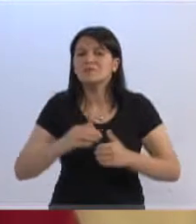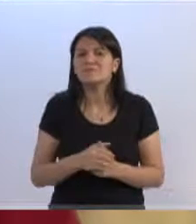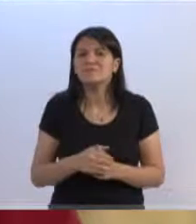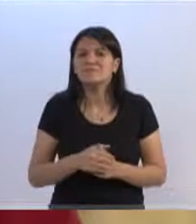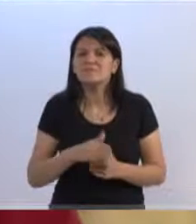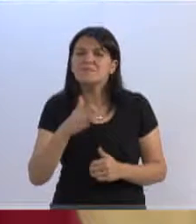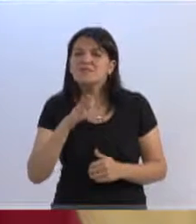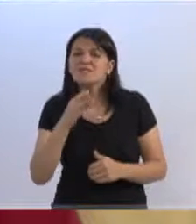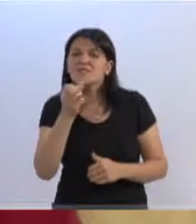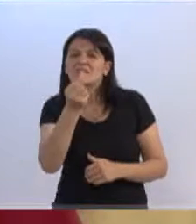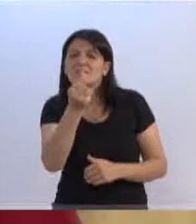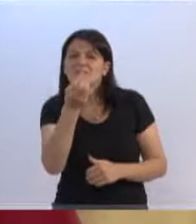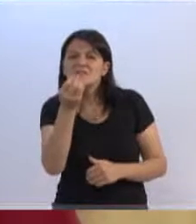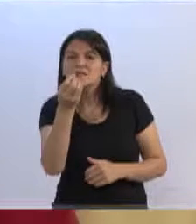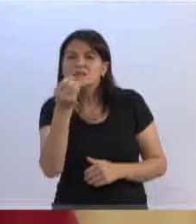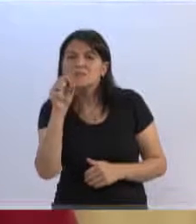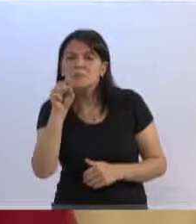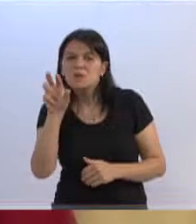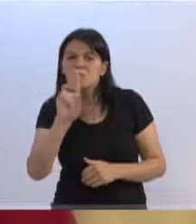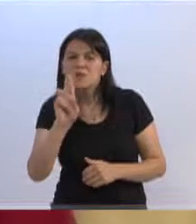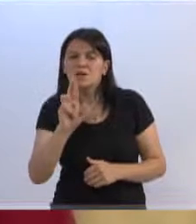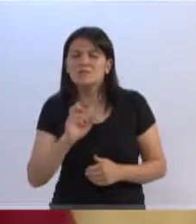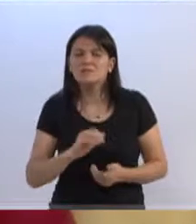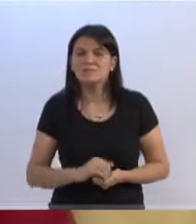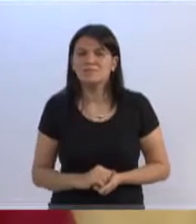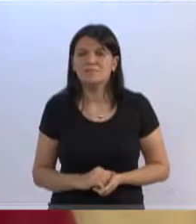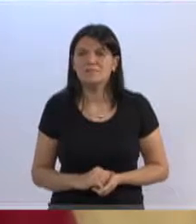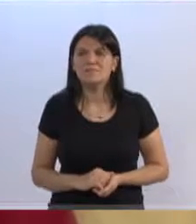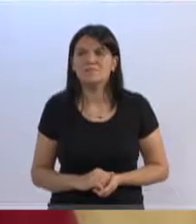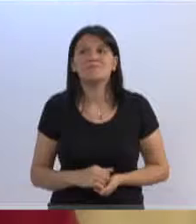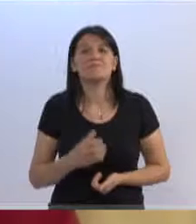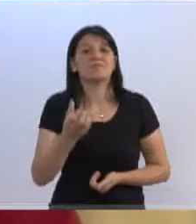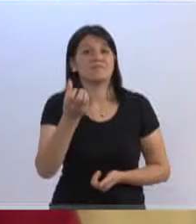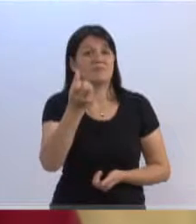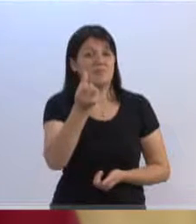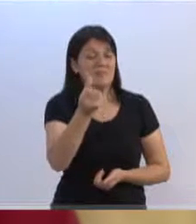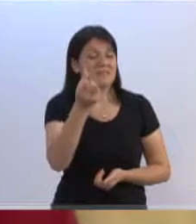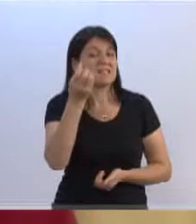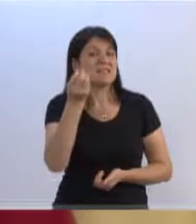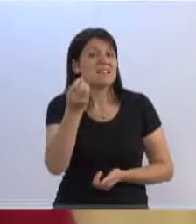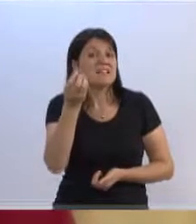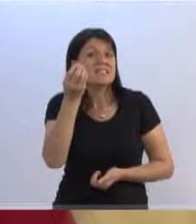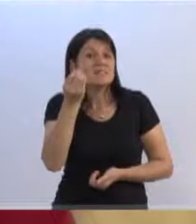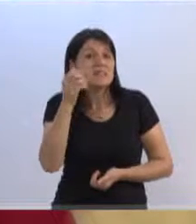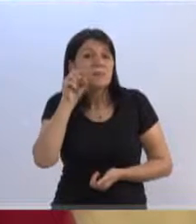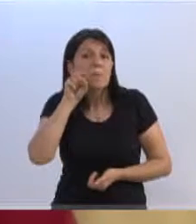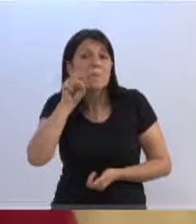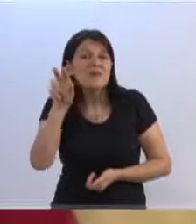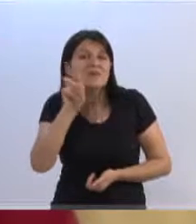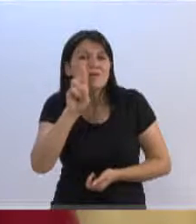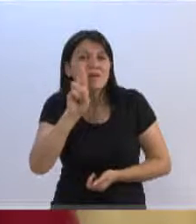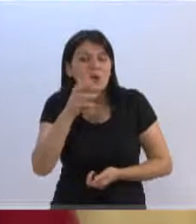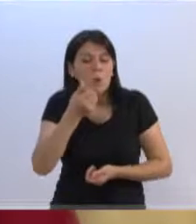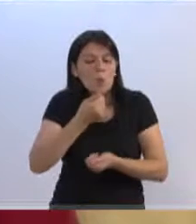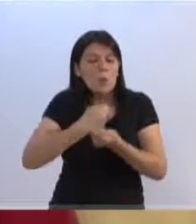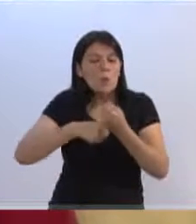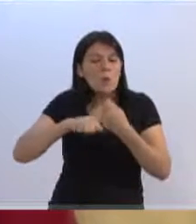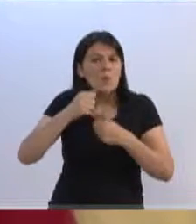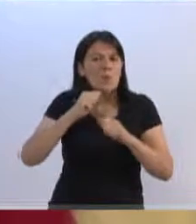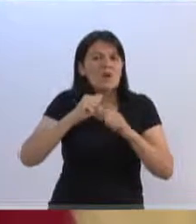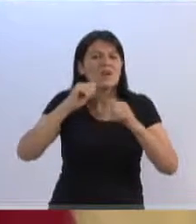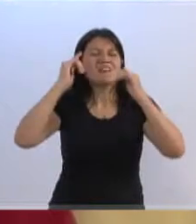de 600 mil reais. Cerca de 600 mil reais nós economizamos aqui na Câmara Municipal